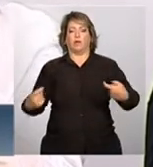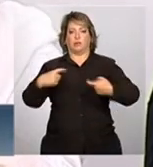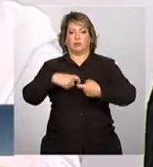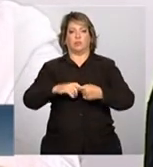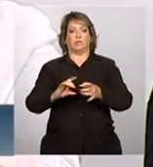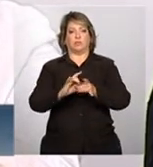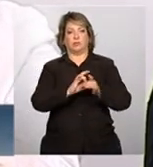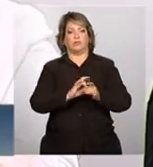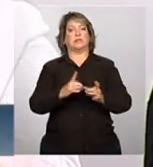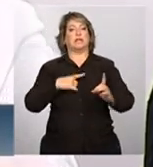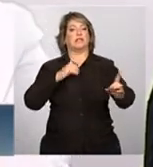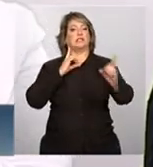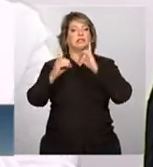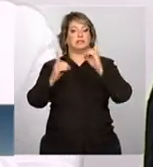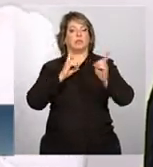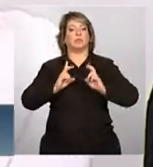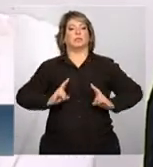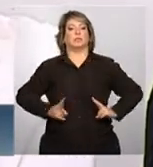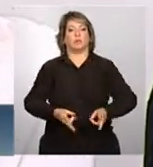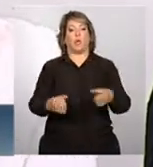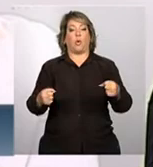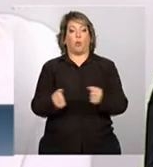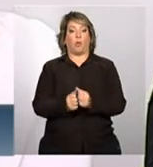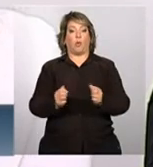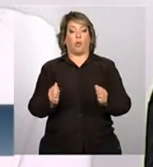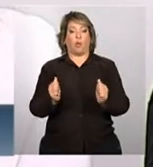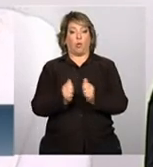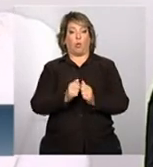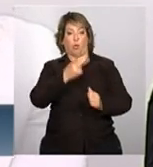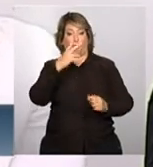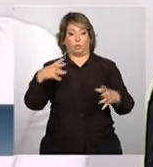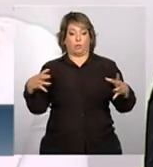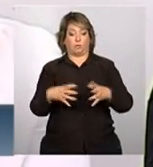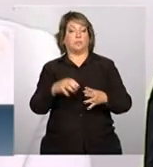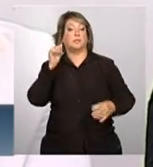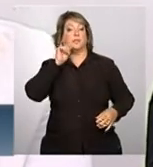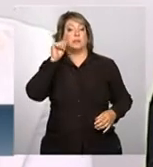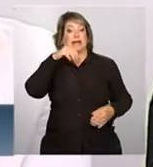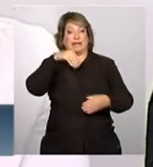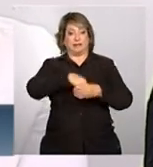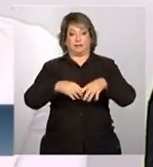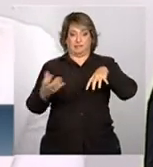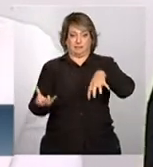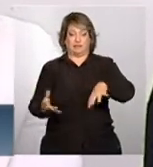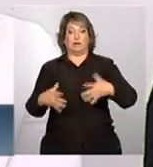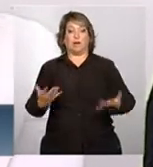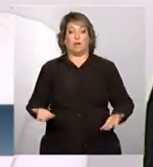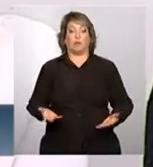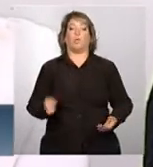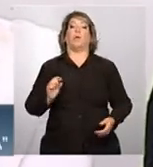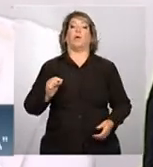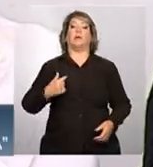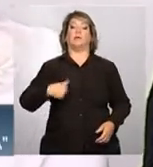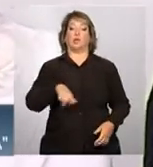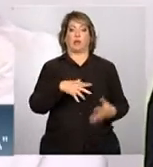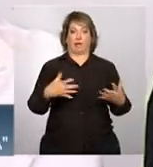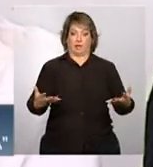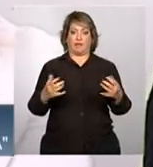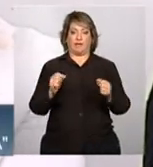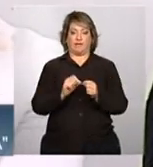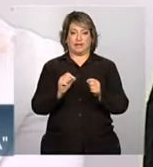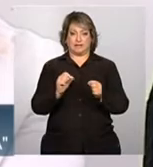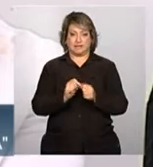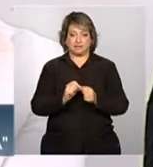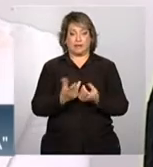diálogo permanente com a bancada feminina. E o que vamos fazer? É evidente que, a partir